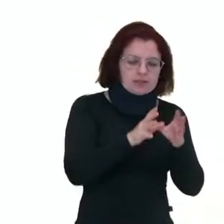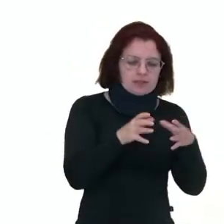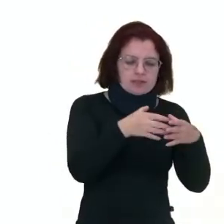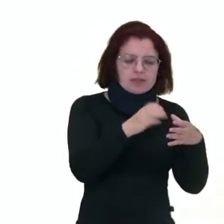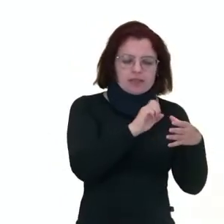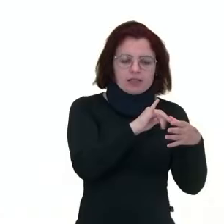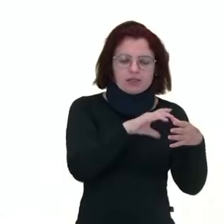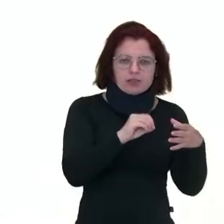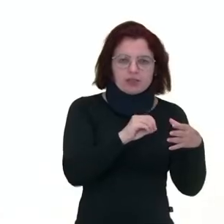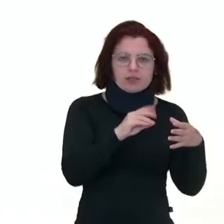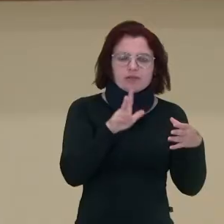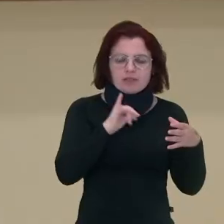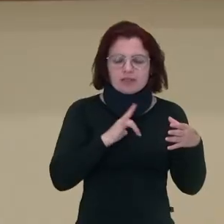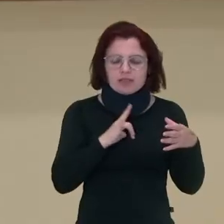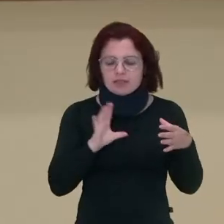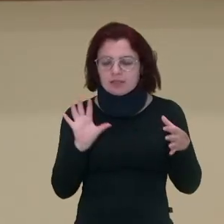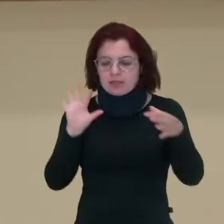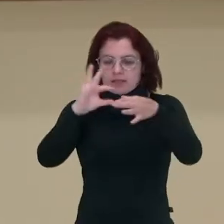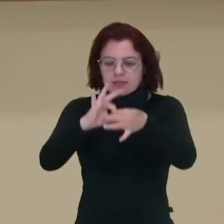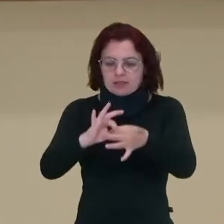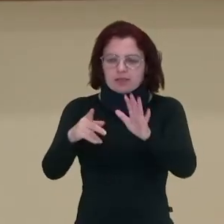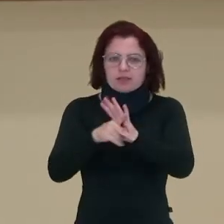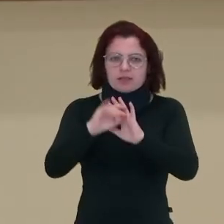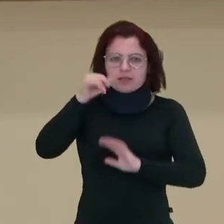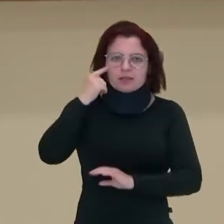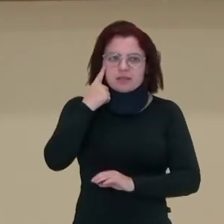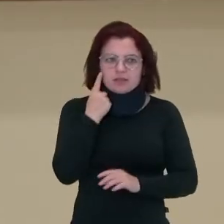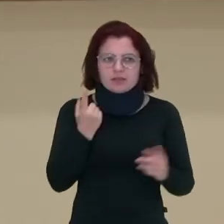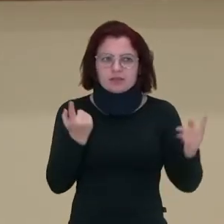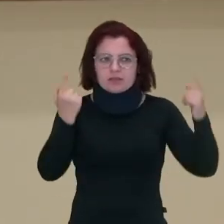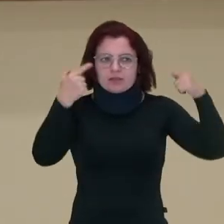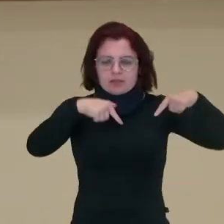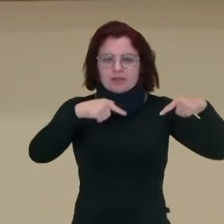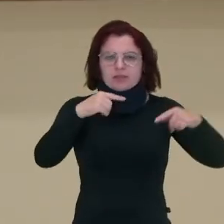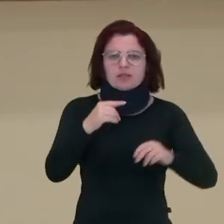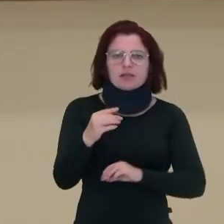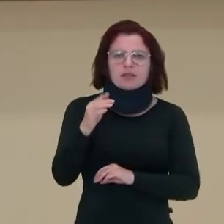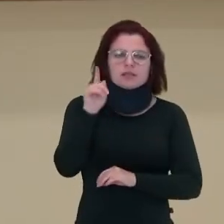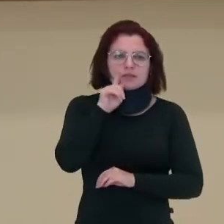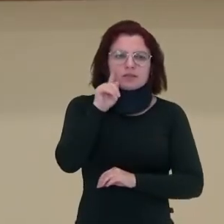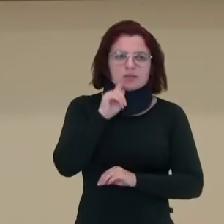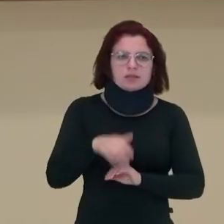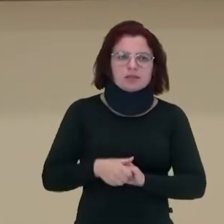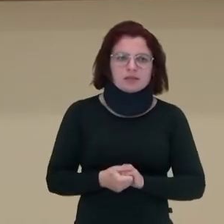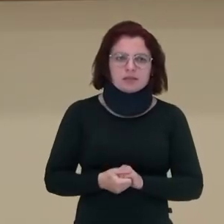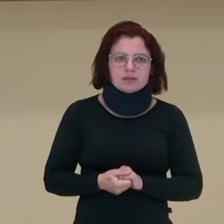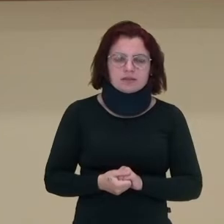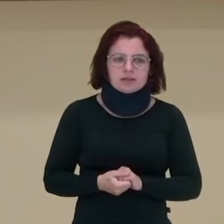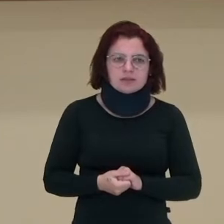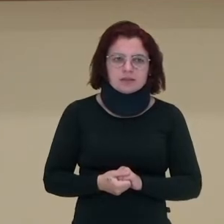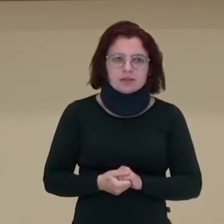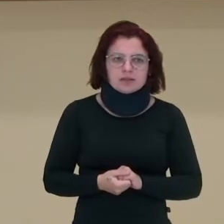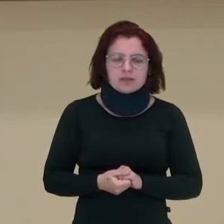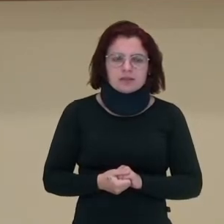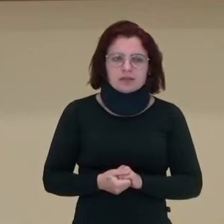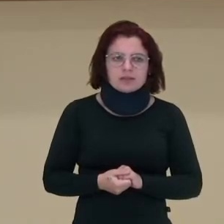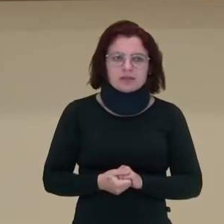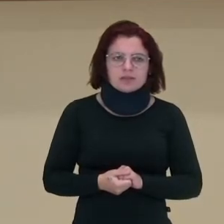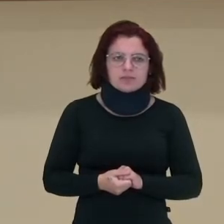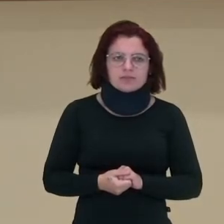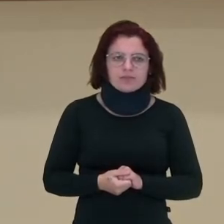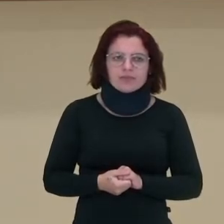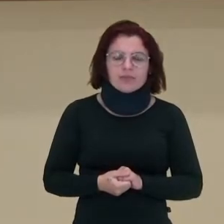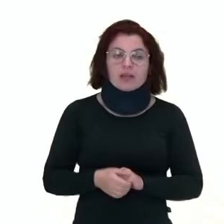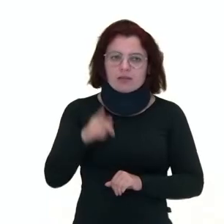ao Japão e vai acabar declarando guerra também aos Estados Unidos. Bom, com a entrada